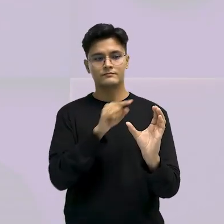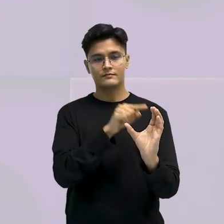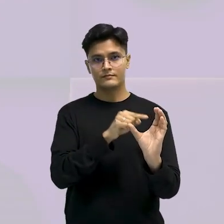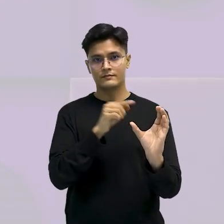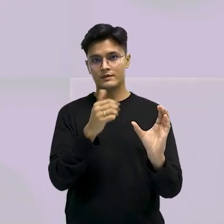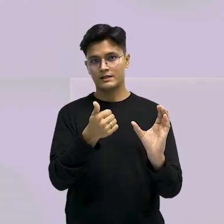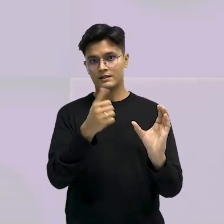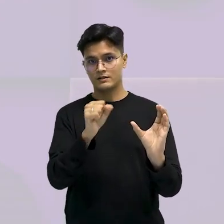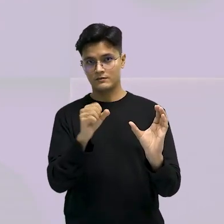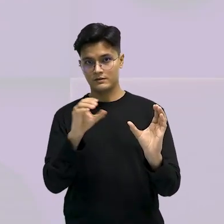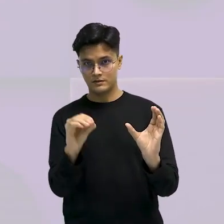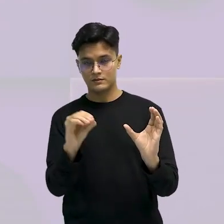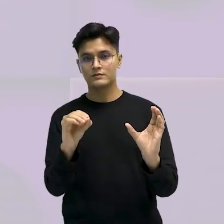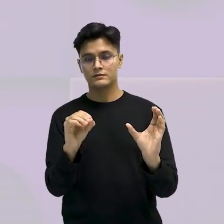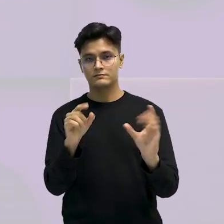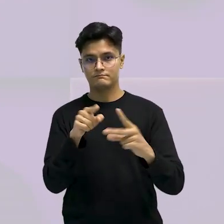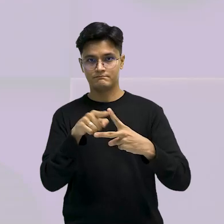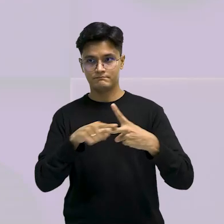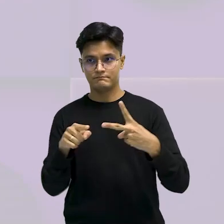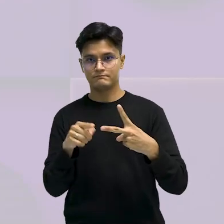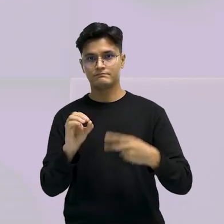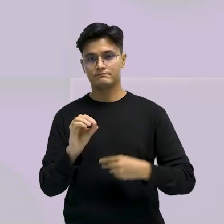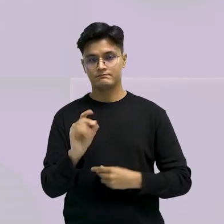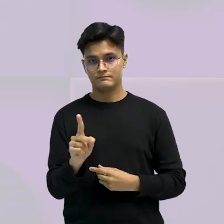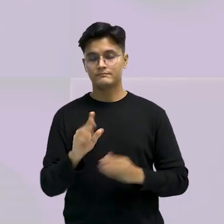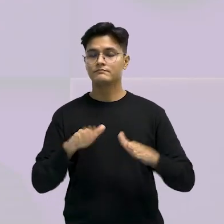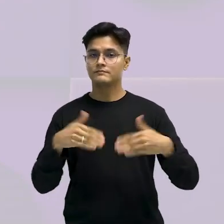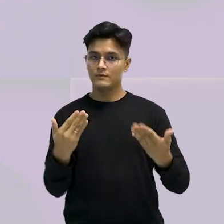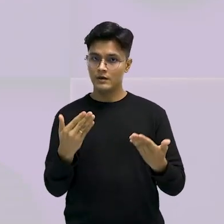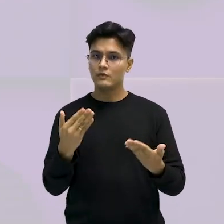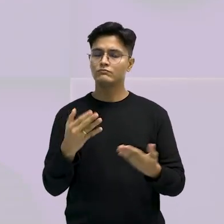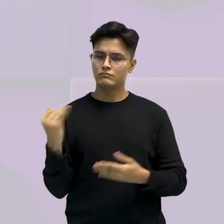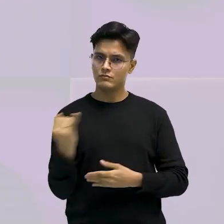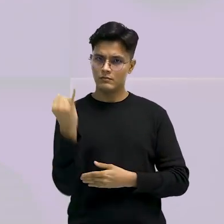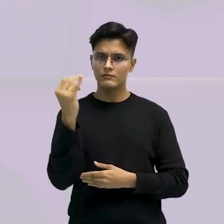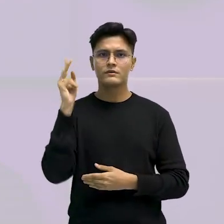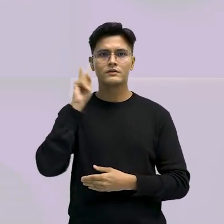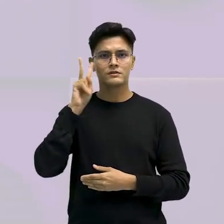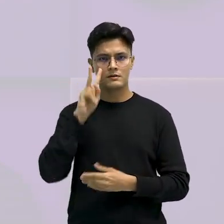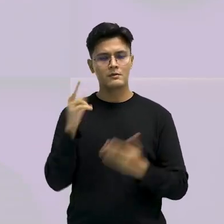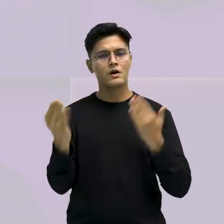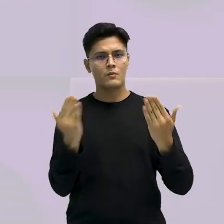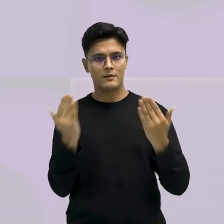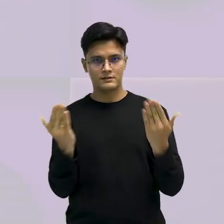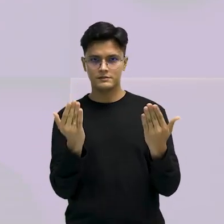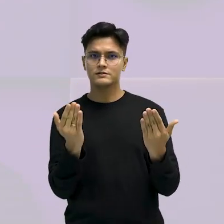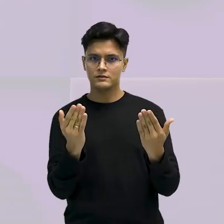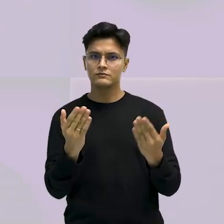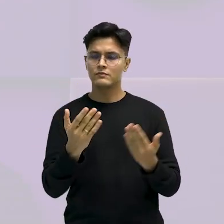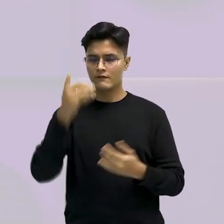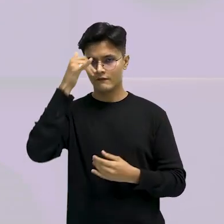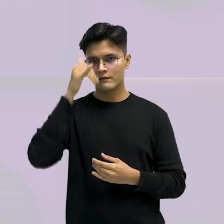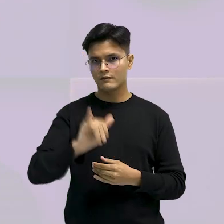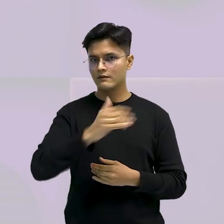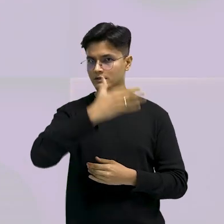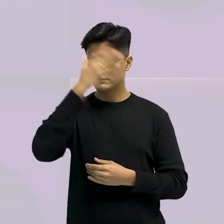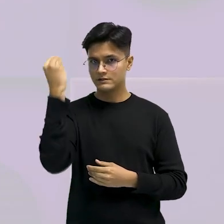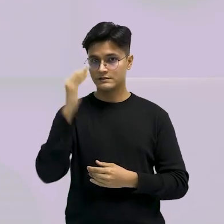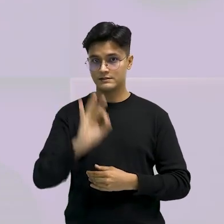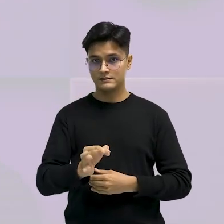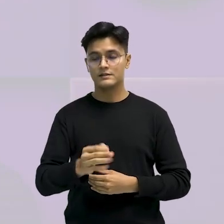você tem 180 graus, tá bom? Então, lembre dessa analogia que vocês não vão esquecer, ok? Então,